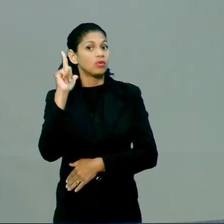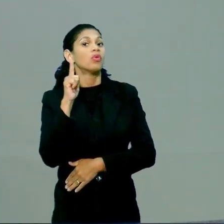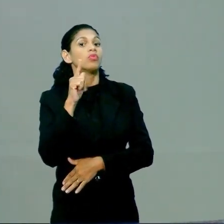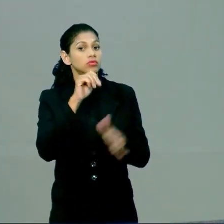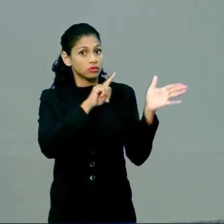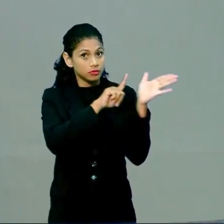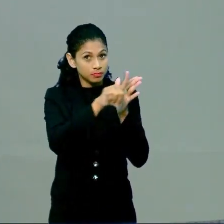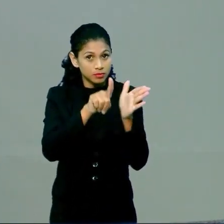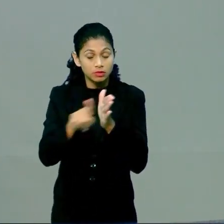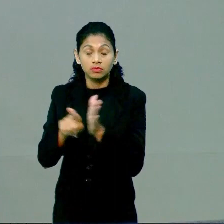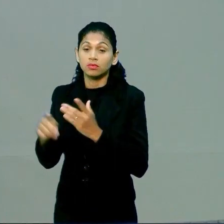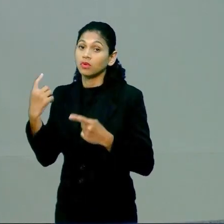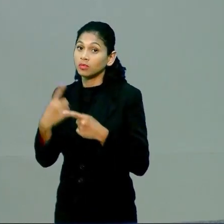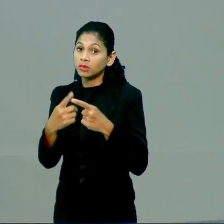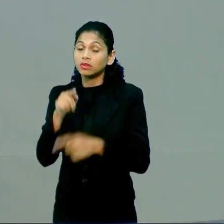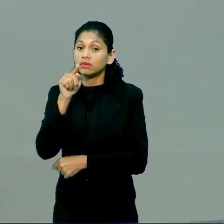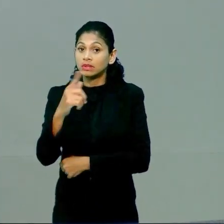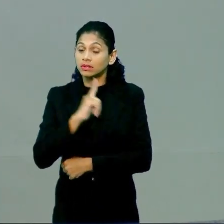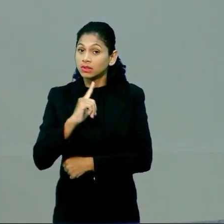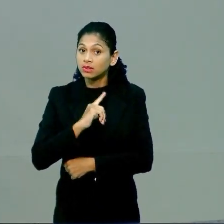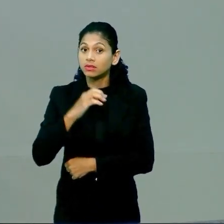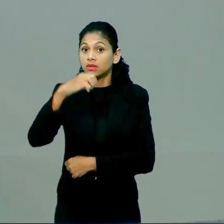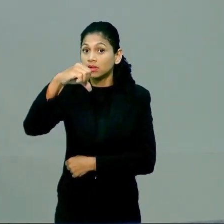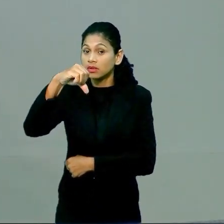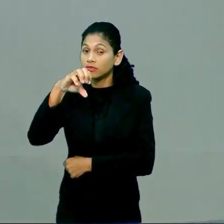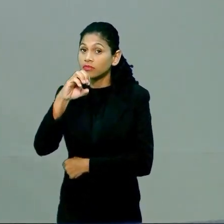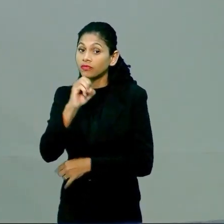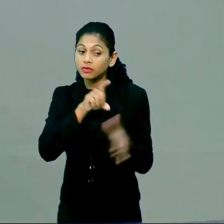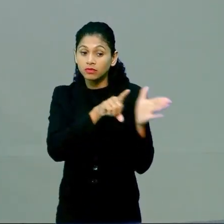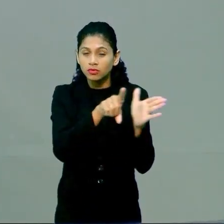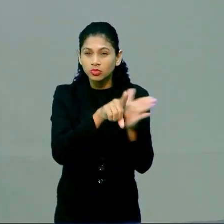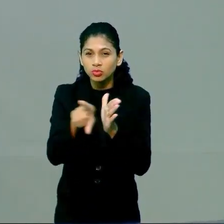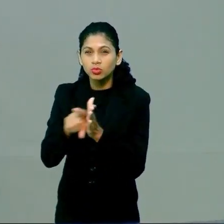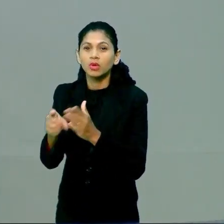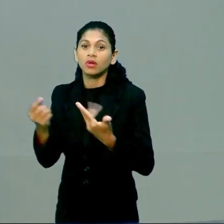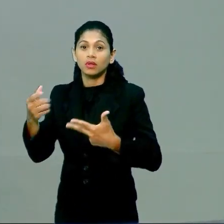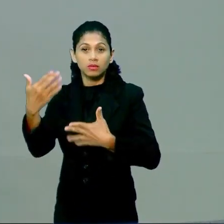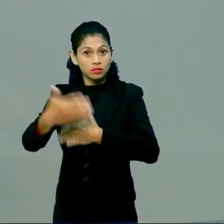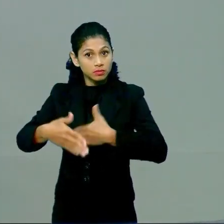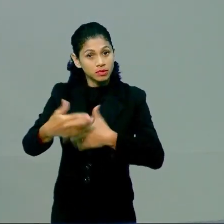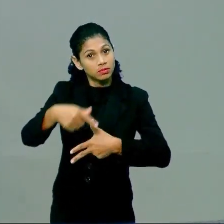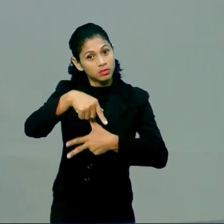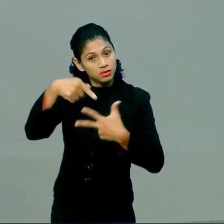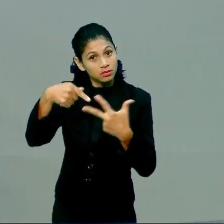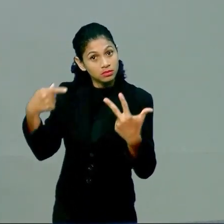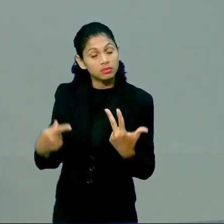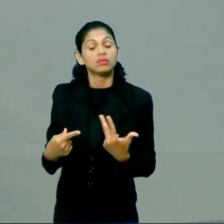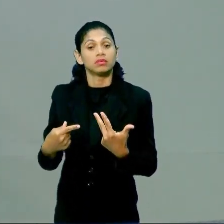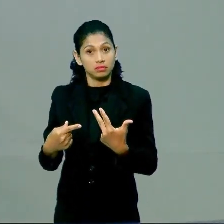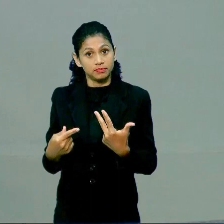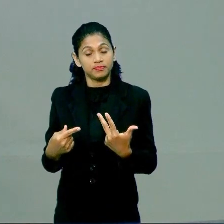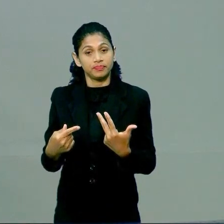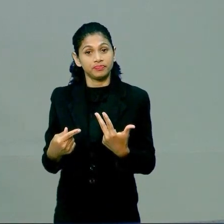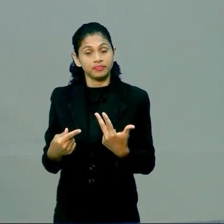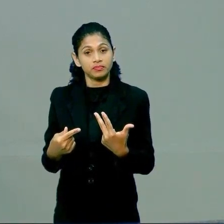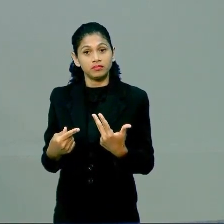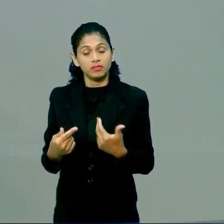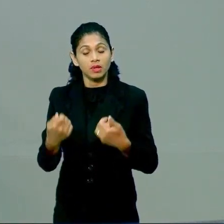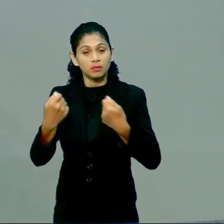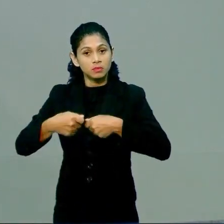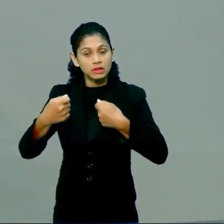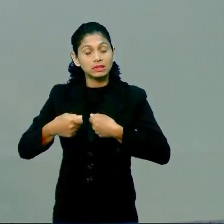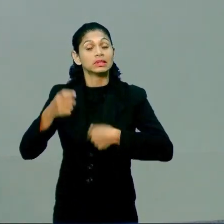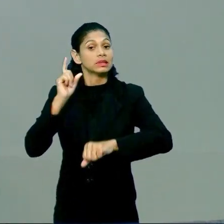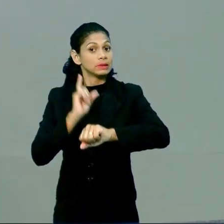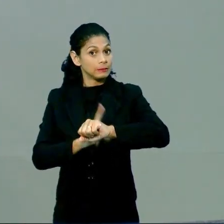90 questões né Em cada dia de prova então quanto mais questões você fizer de uma maneira eu não digo uma